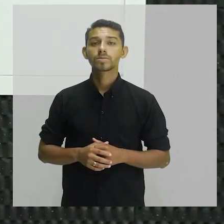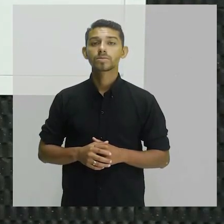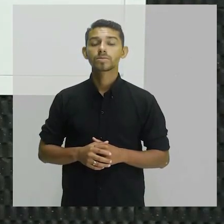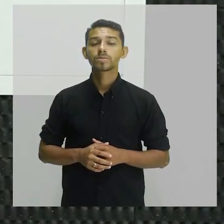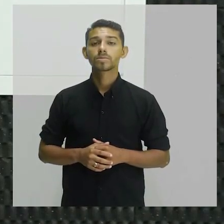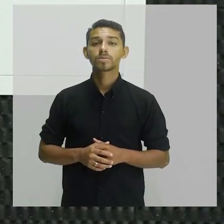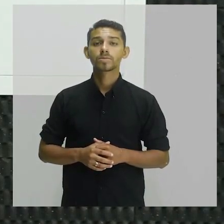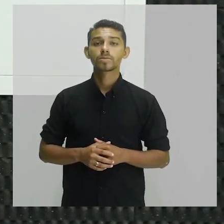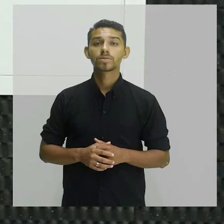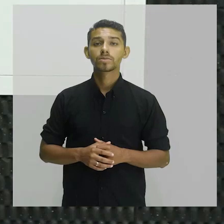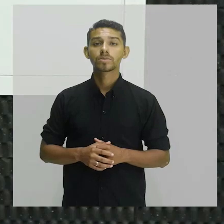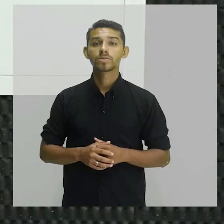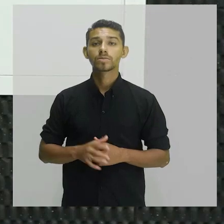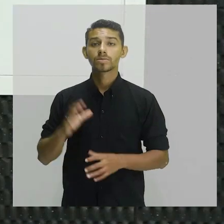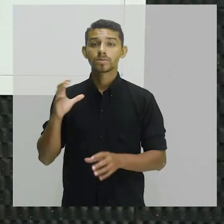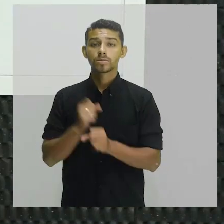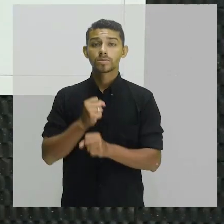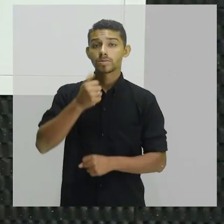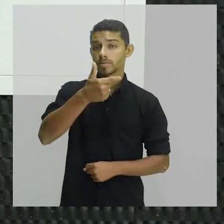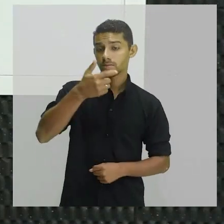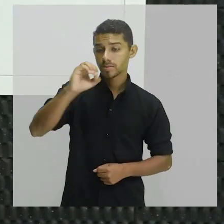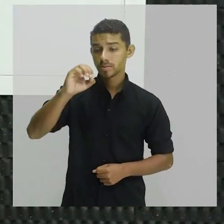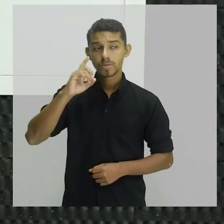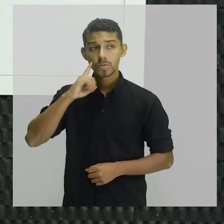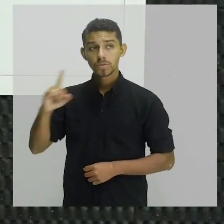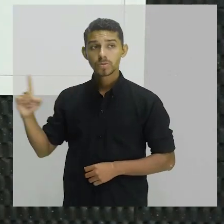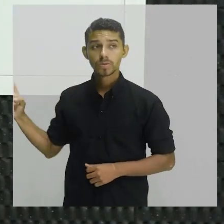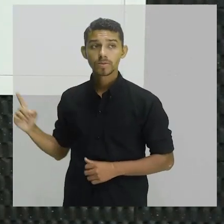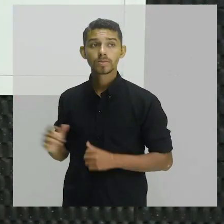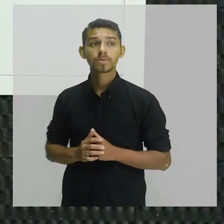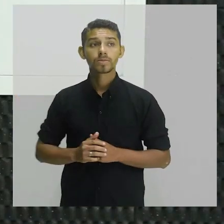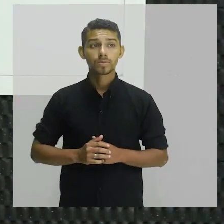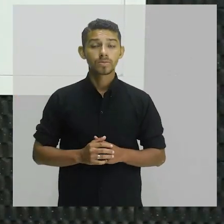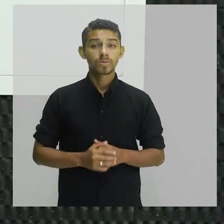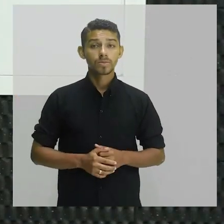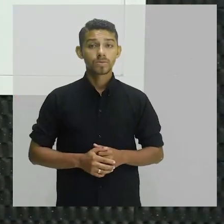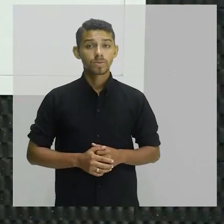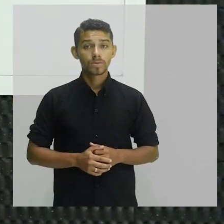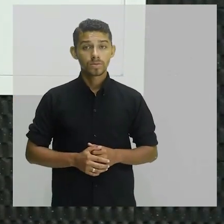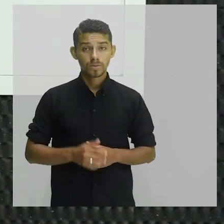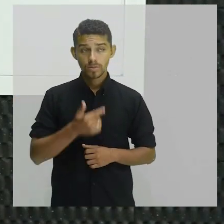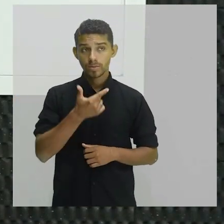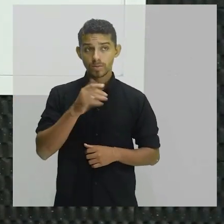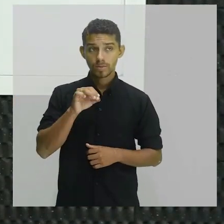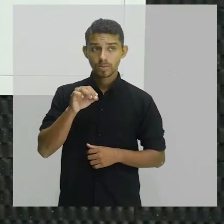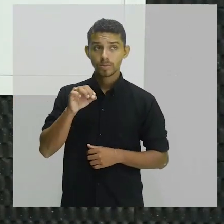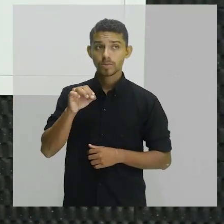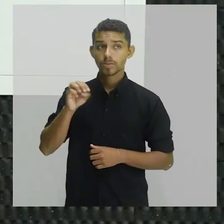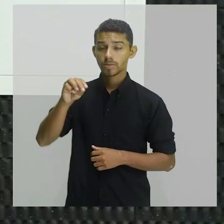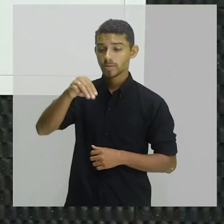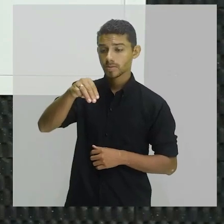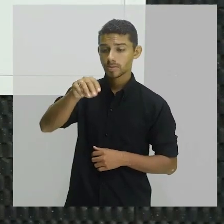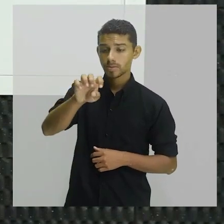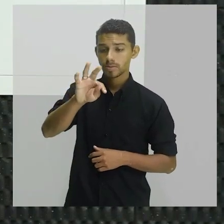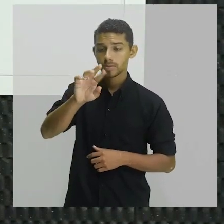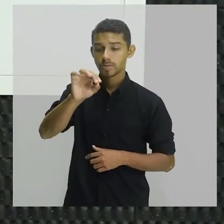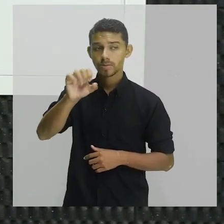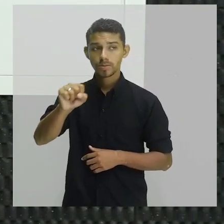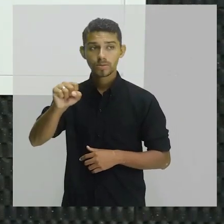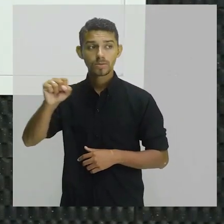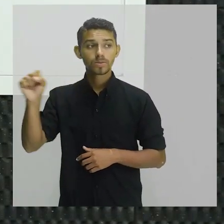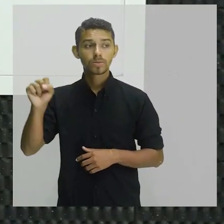para cá. Então, 72 km por hora é o mesmo 20 metros por